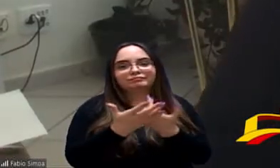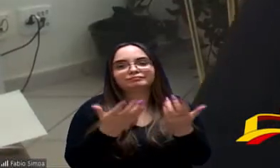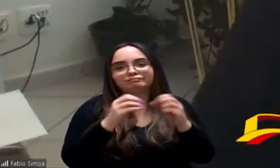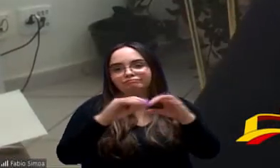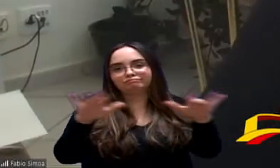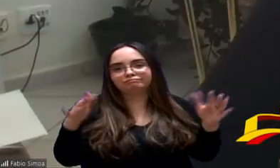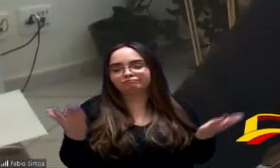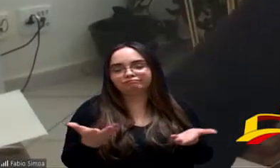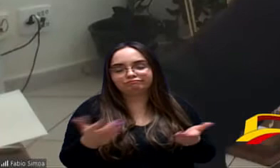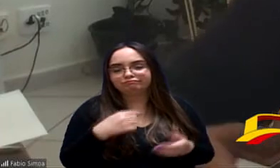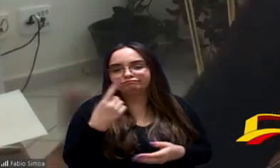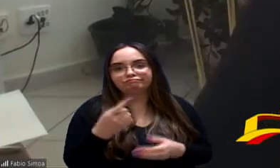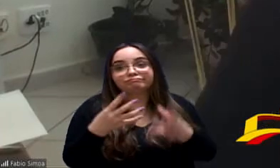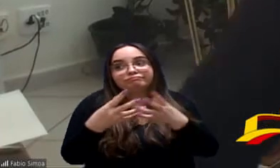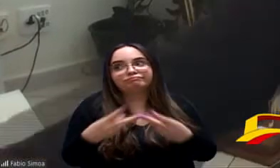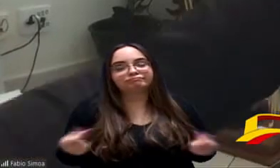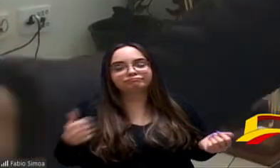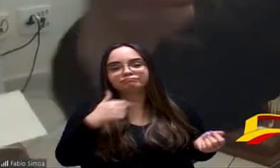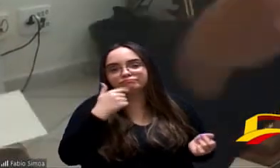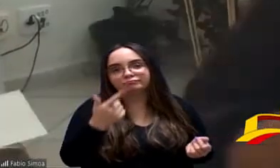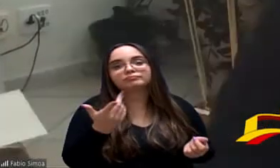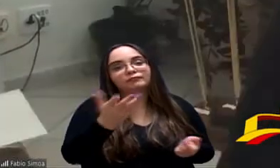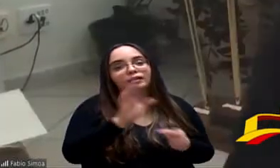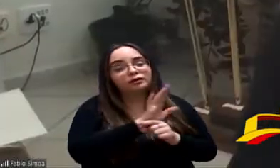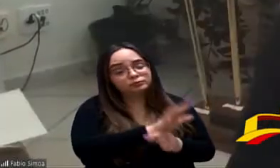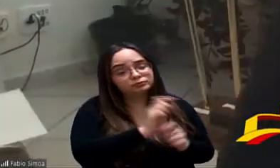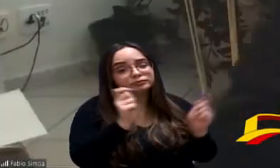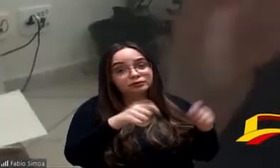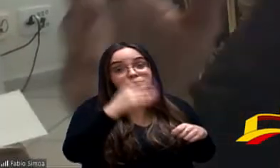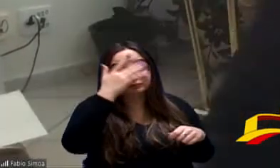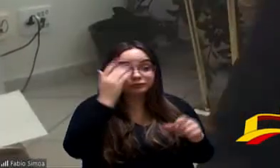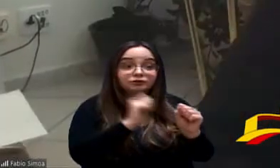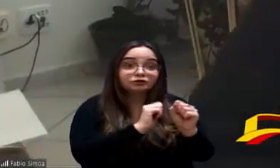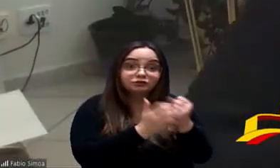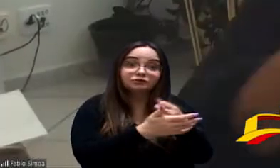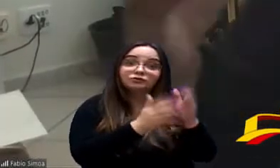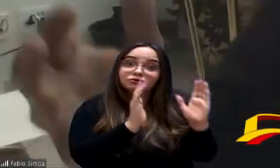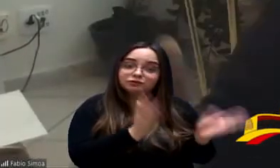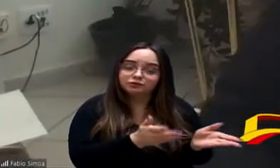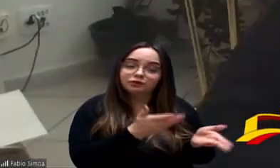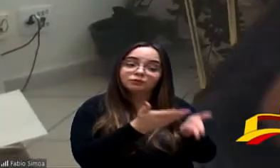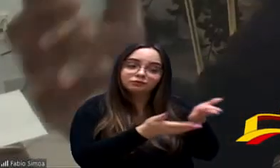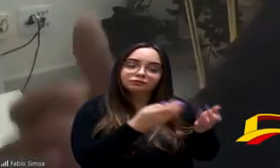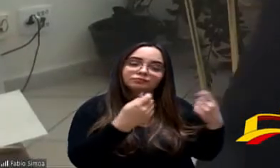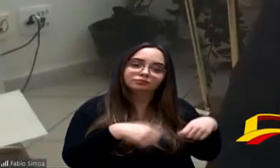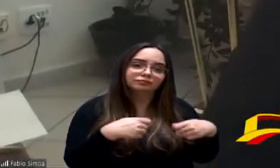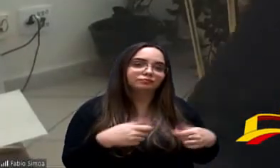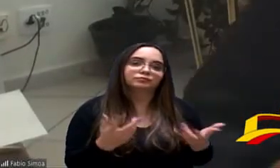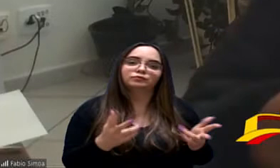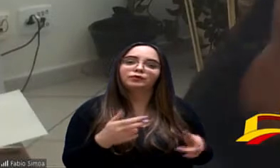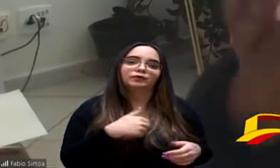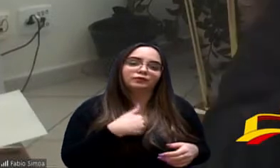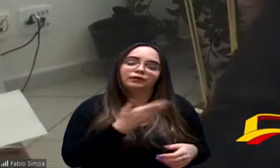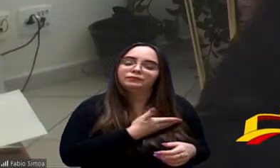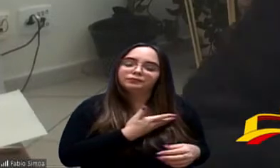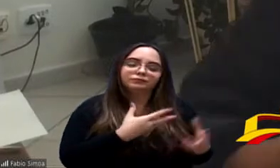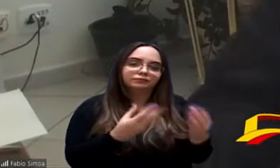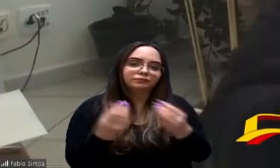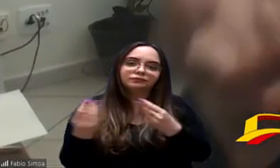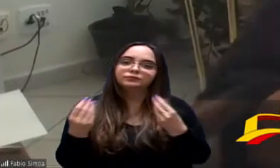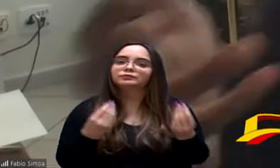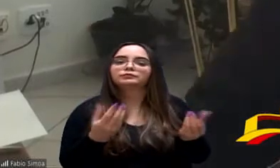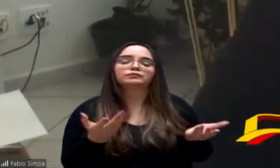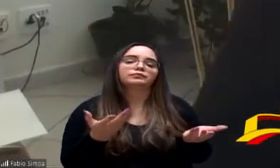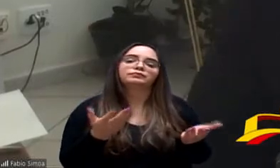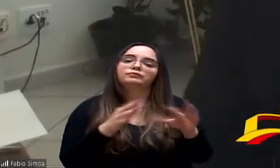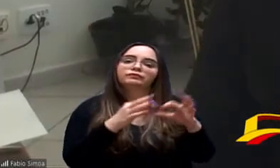tratar, então por isso que a gente tem que agora tratar quem passou por todos esses problemas. Eu tenho muitos parentes, muitos amigos, né? Rodrigo Treviso, como todos